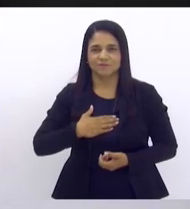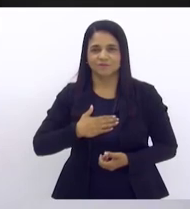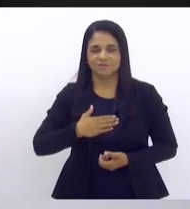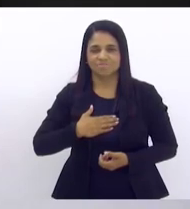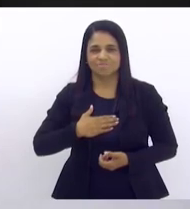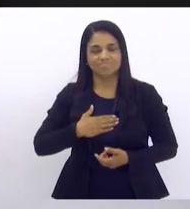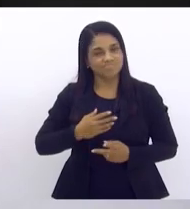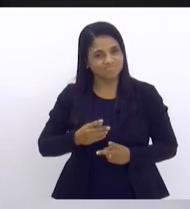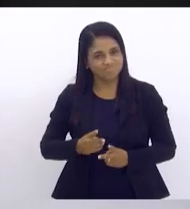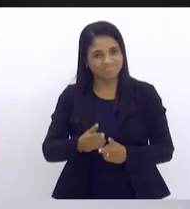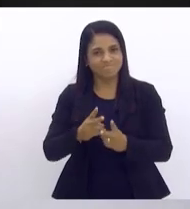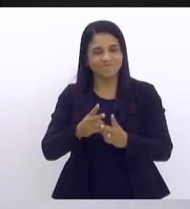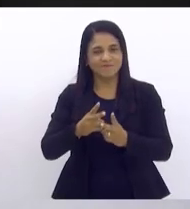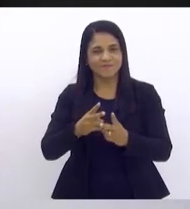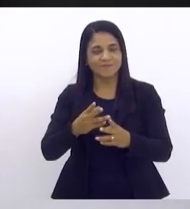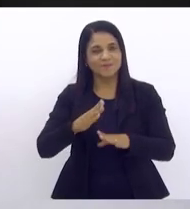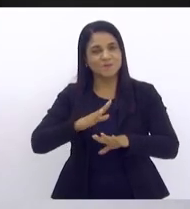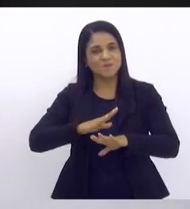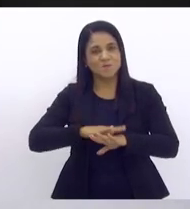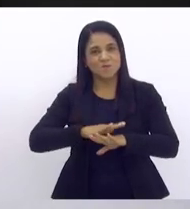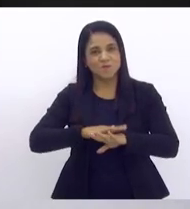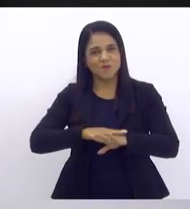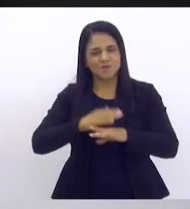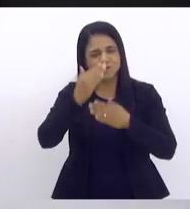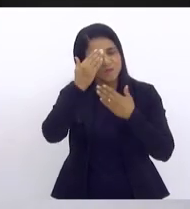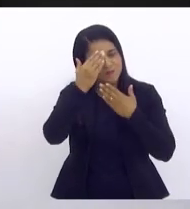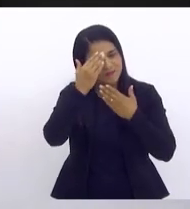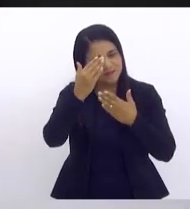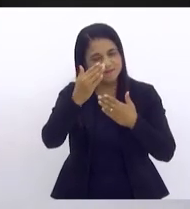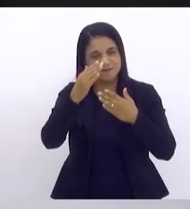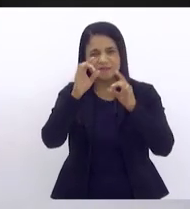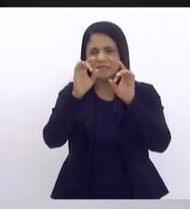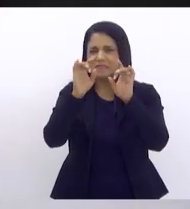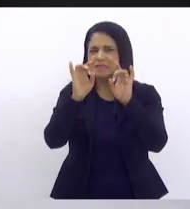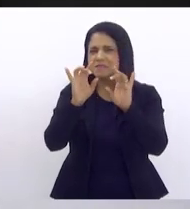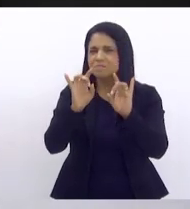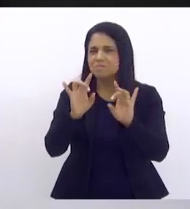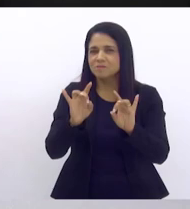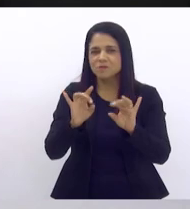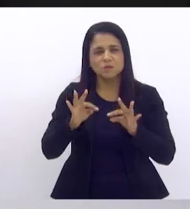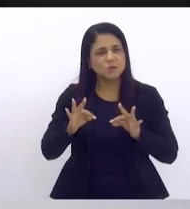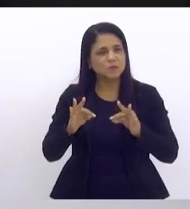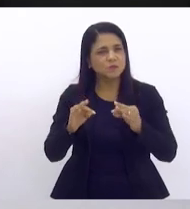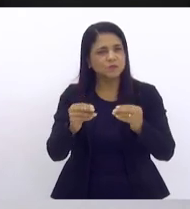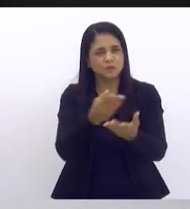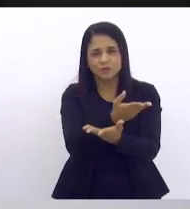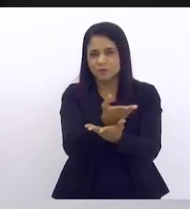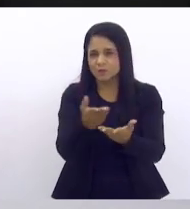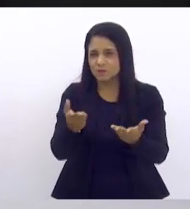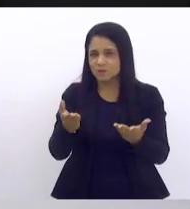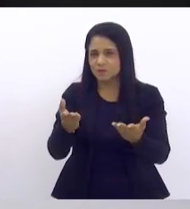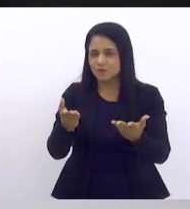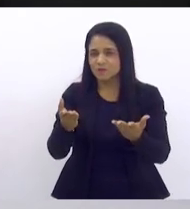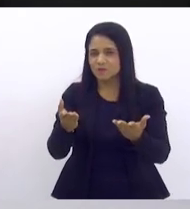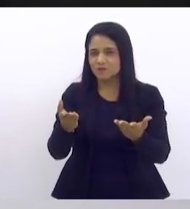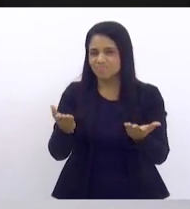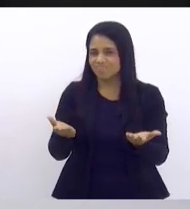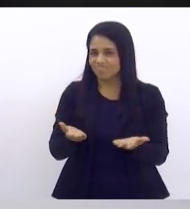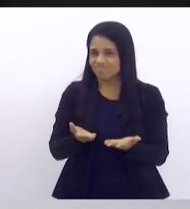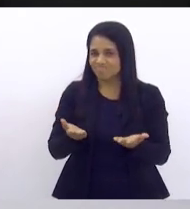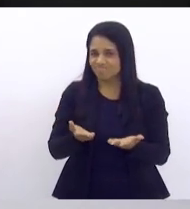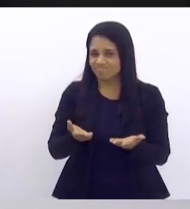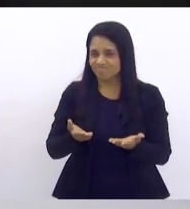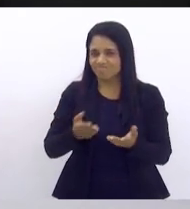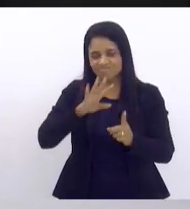de dar continuidade a este momento agradecendo de maneira muito especial a todos que estão aqui hoje